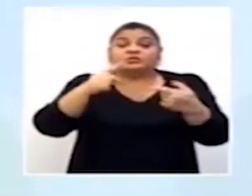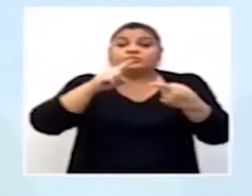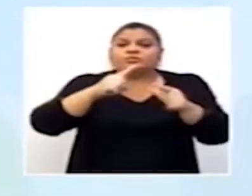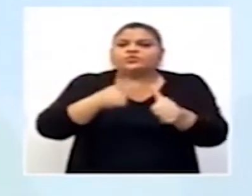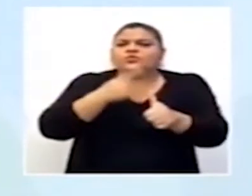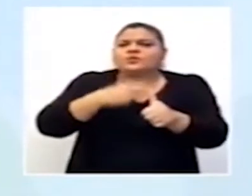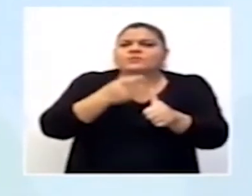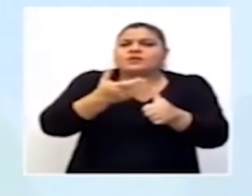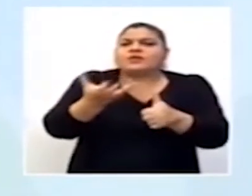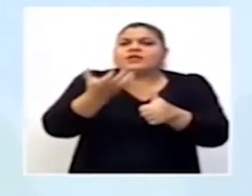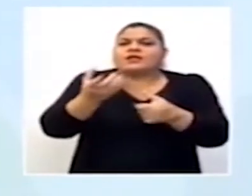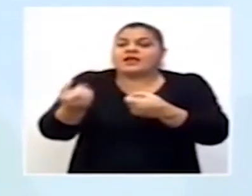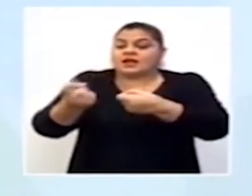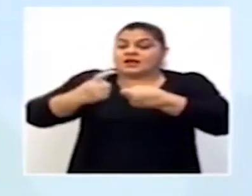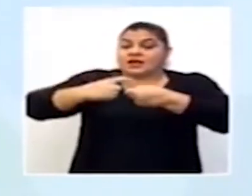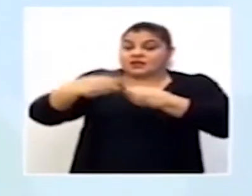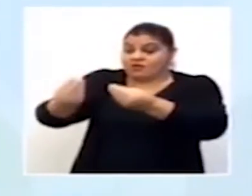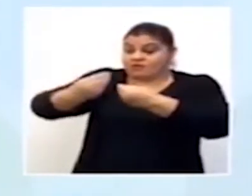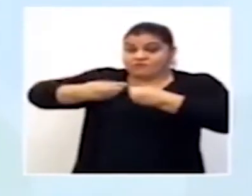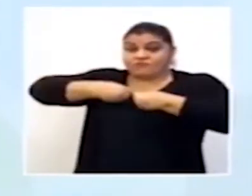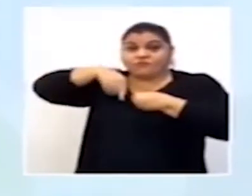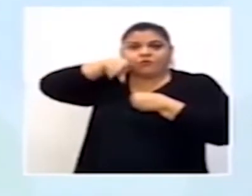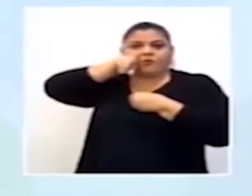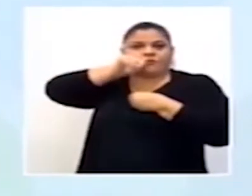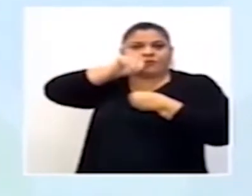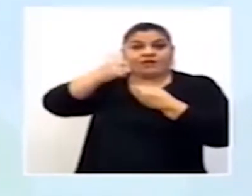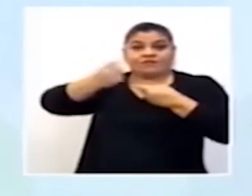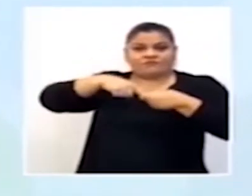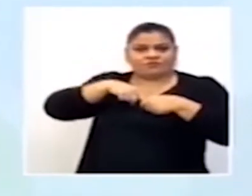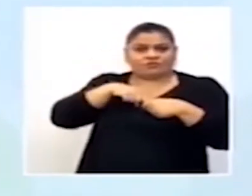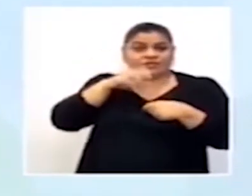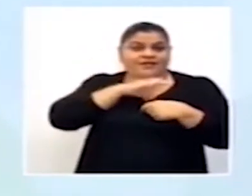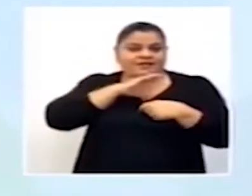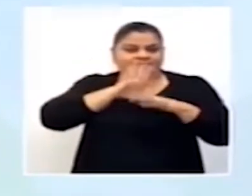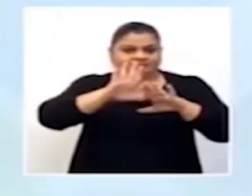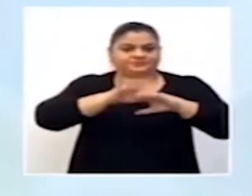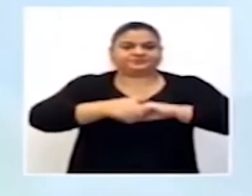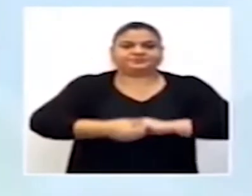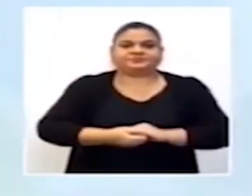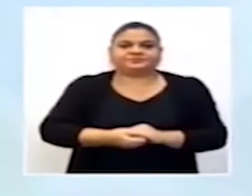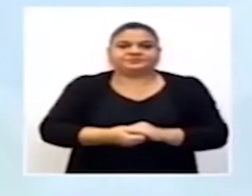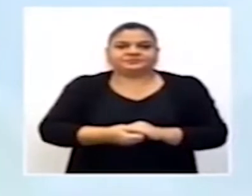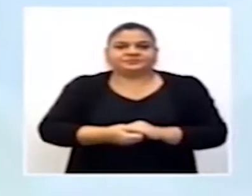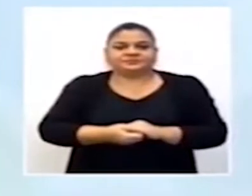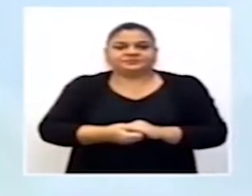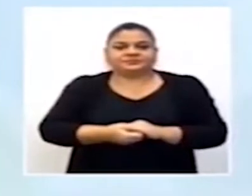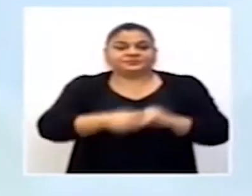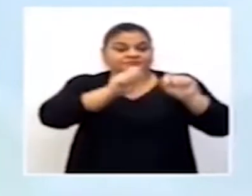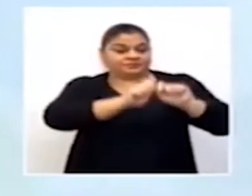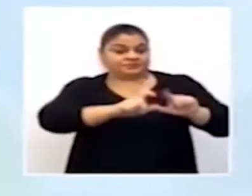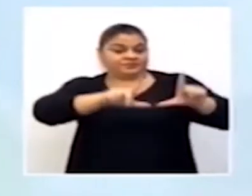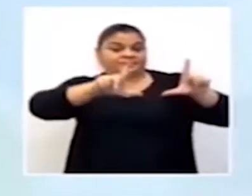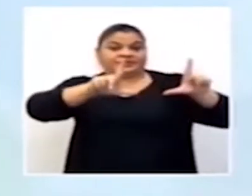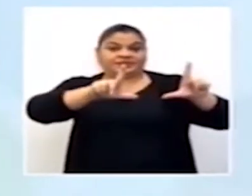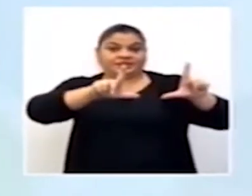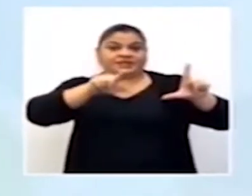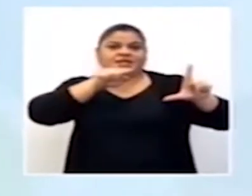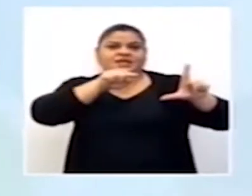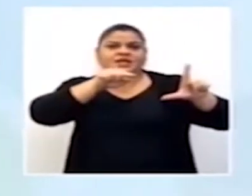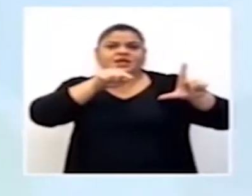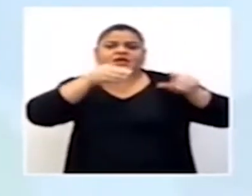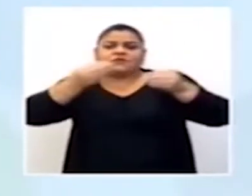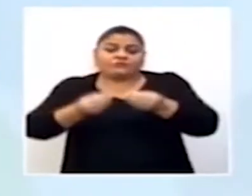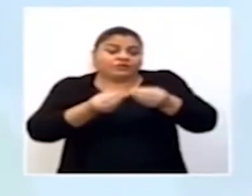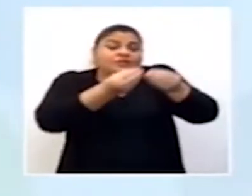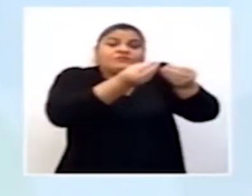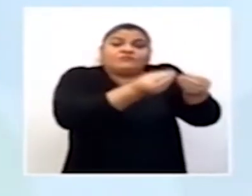quer devolver o pássaro ou só voltar um pouquinho é aqui no no Cartoon vim